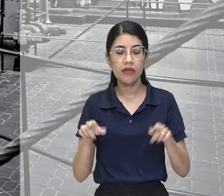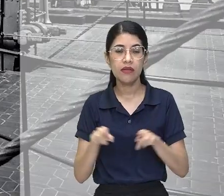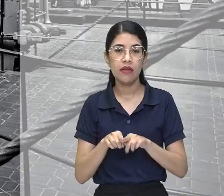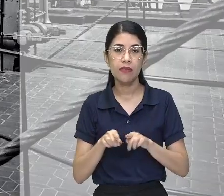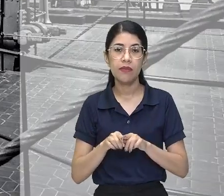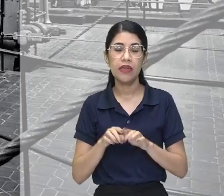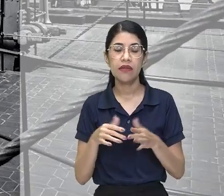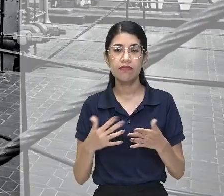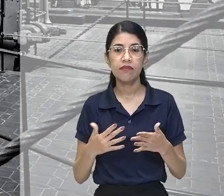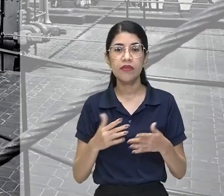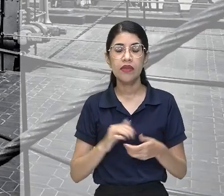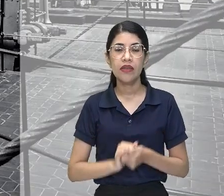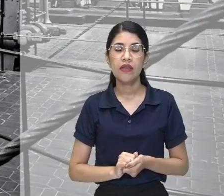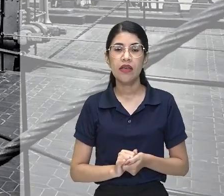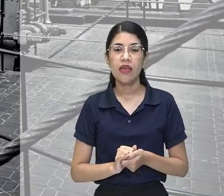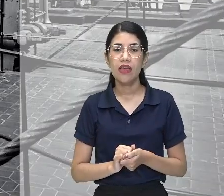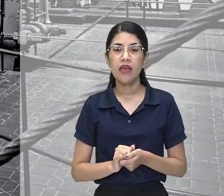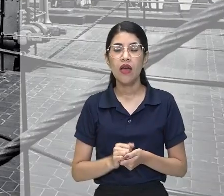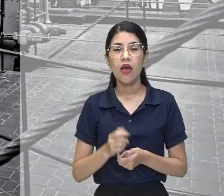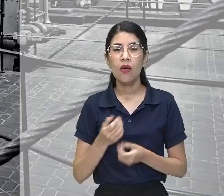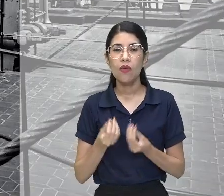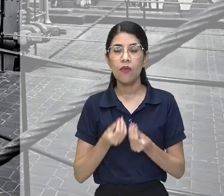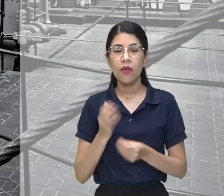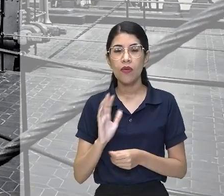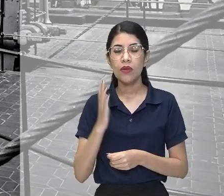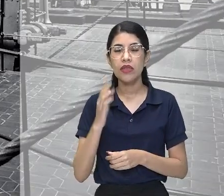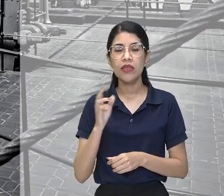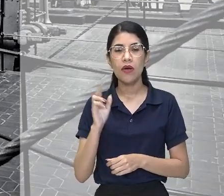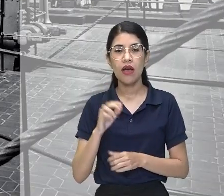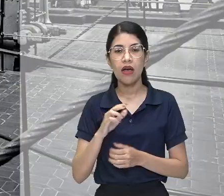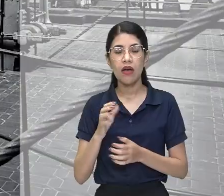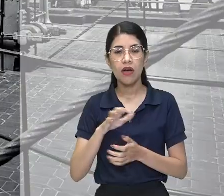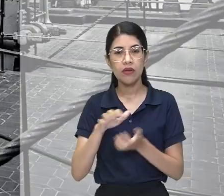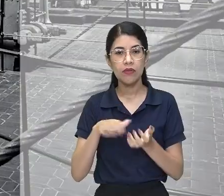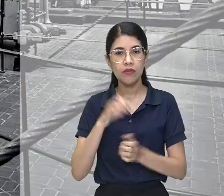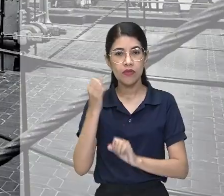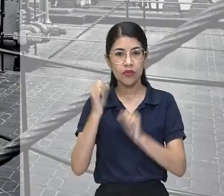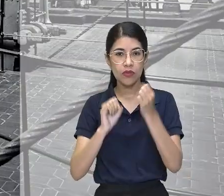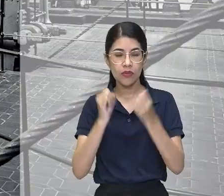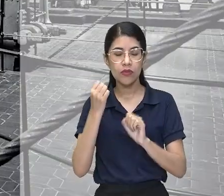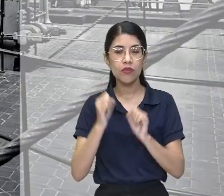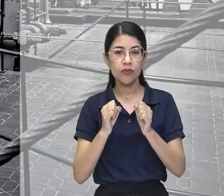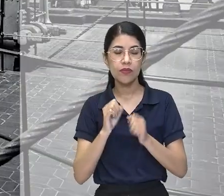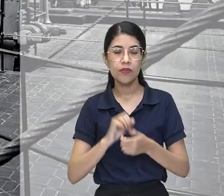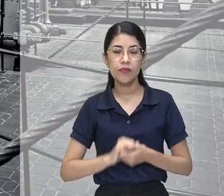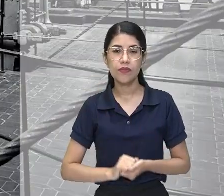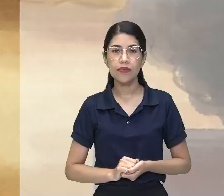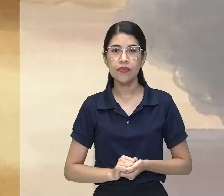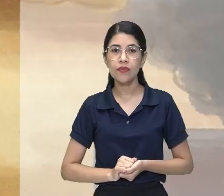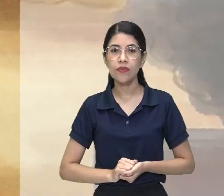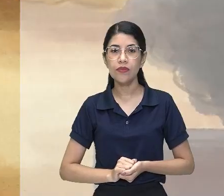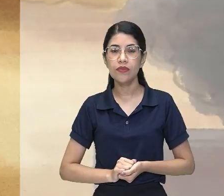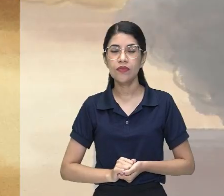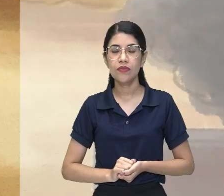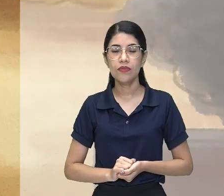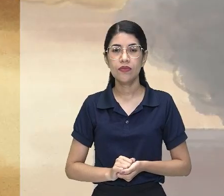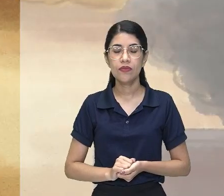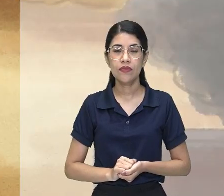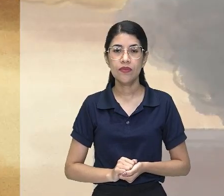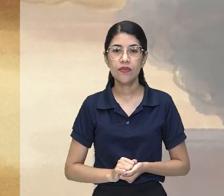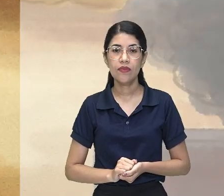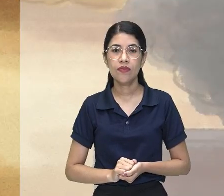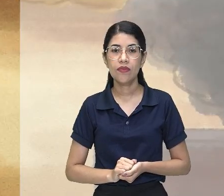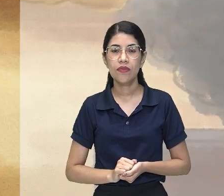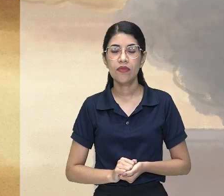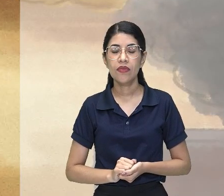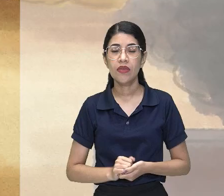Então, queridos, isto é um pouquinho da história do desenvolvimento das máquinas no contexto da Revolução Industrial. Então,